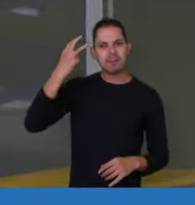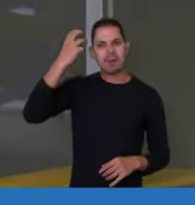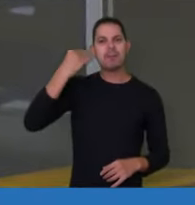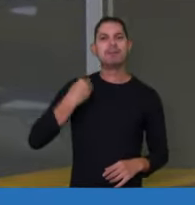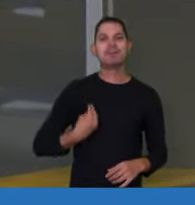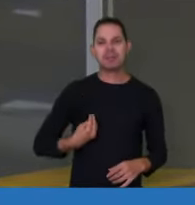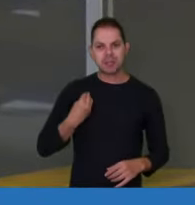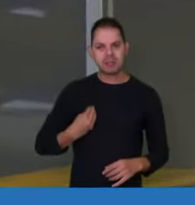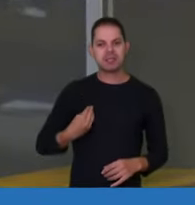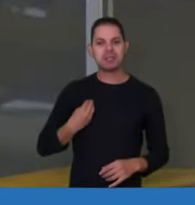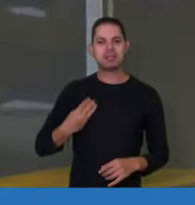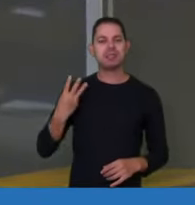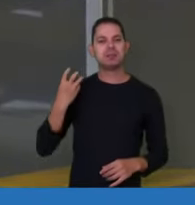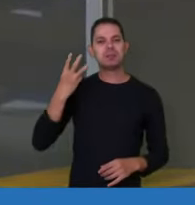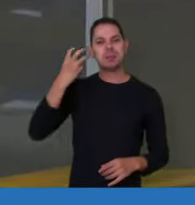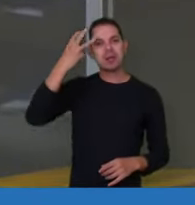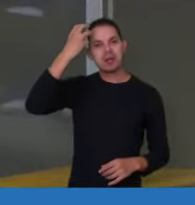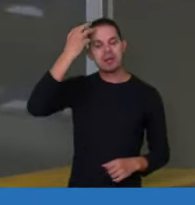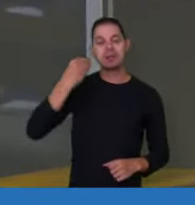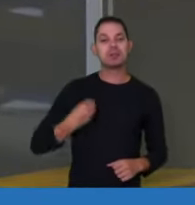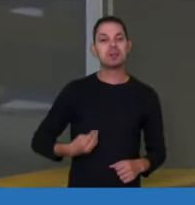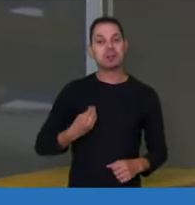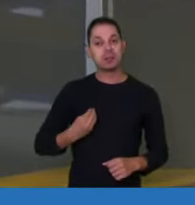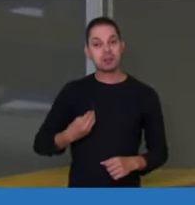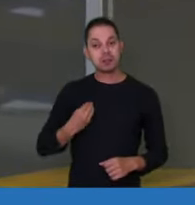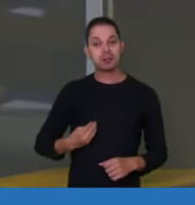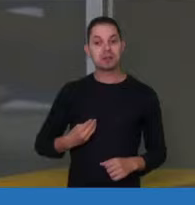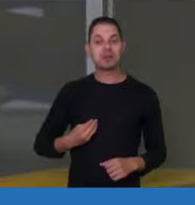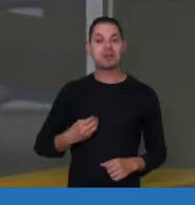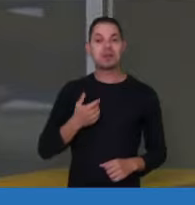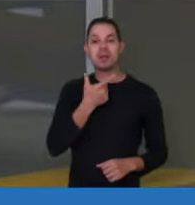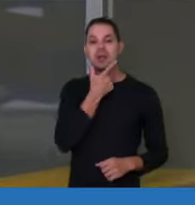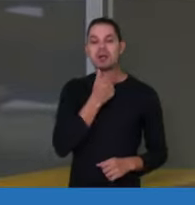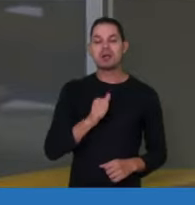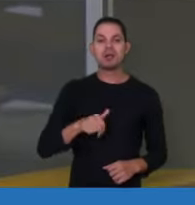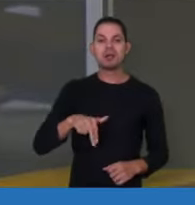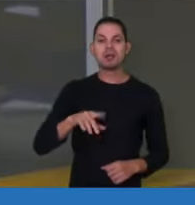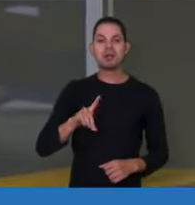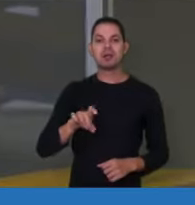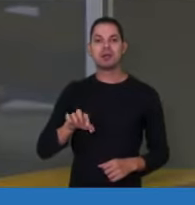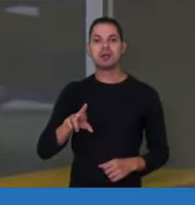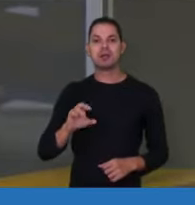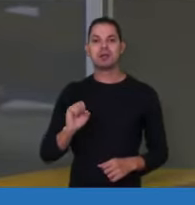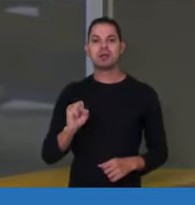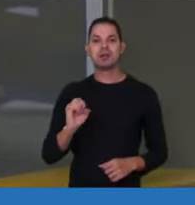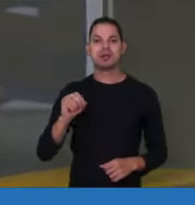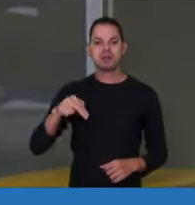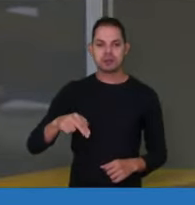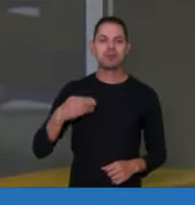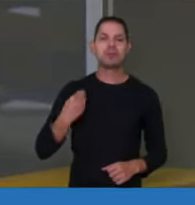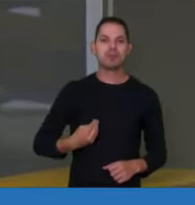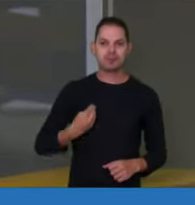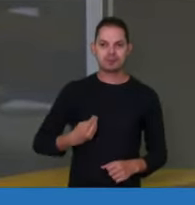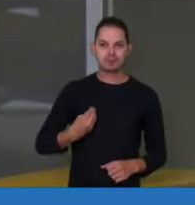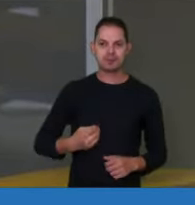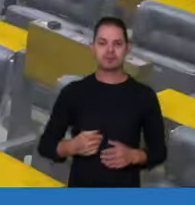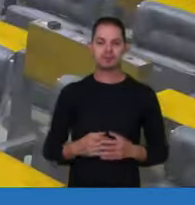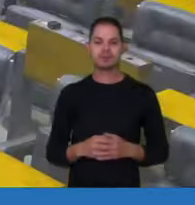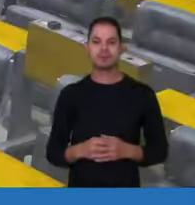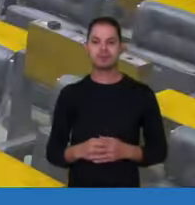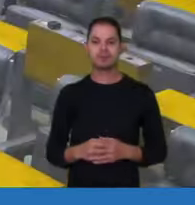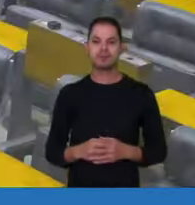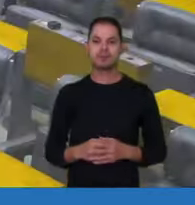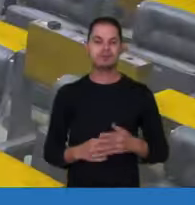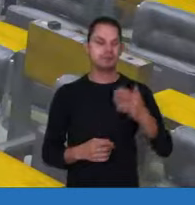presente! Marielle, presente! Anderson, presente! Muito, muito